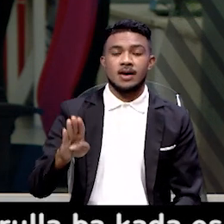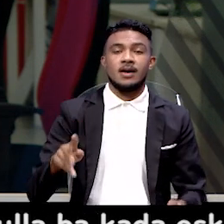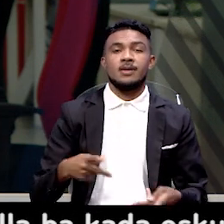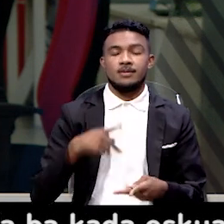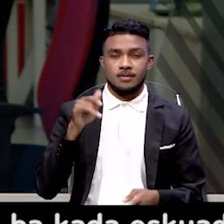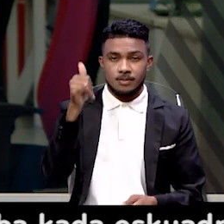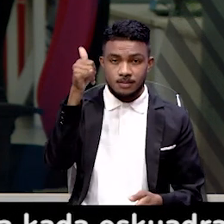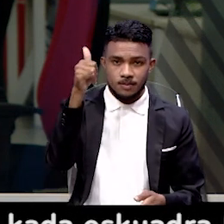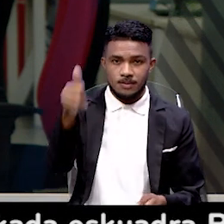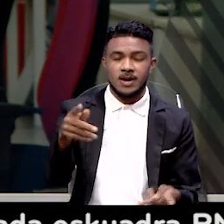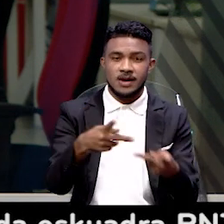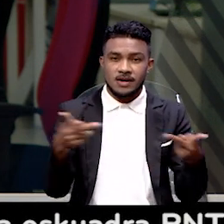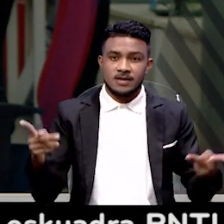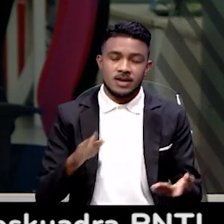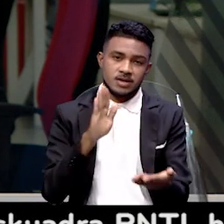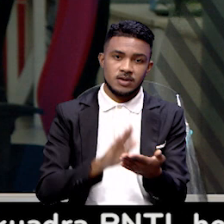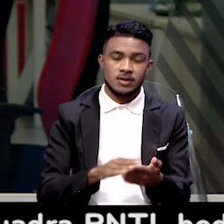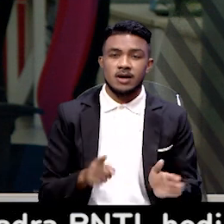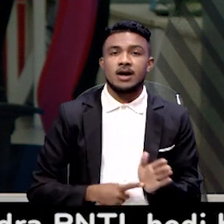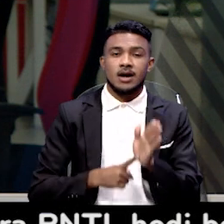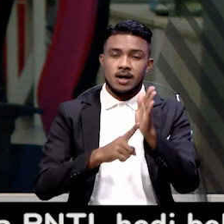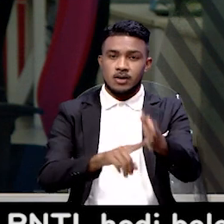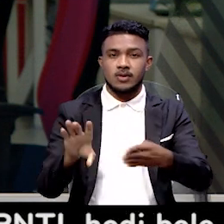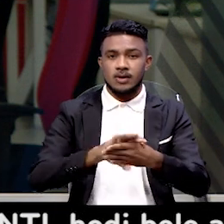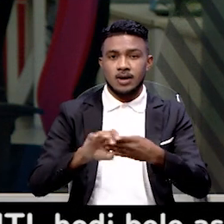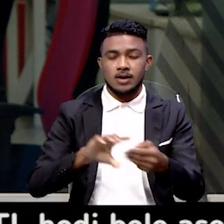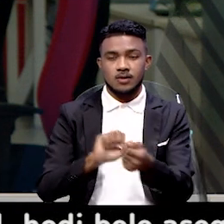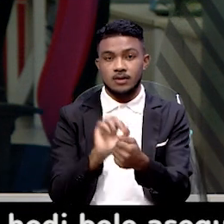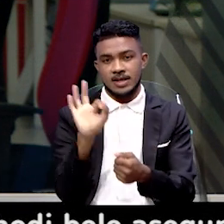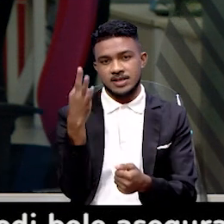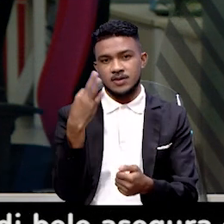presencial, tem que atur o cartão vacina COVID-19.